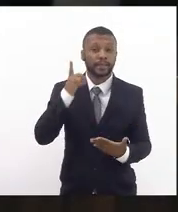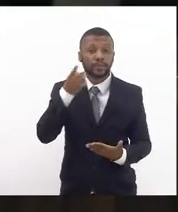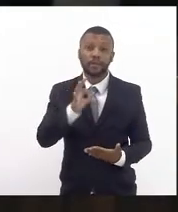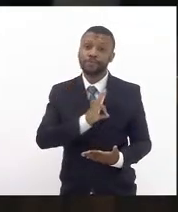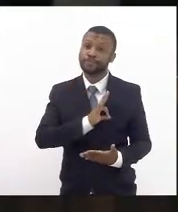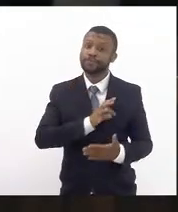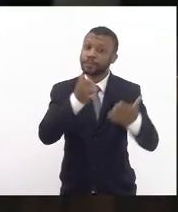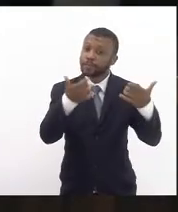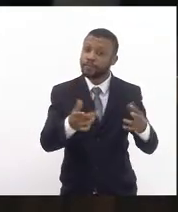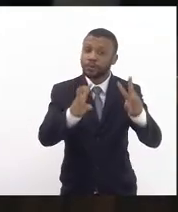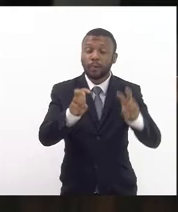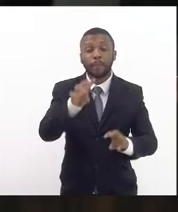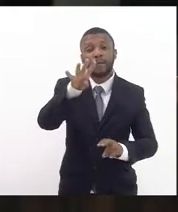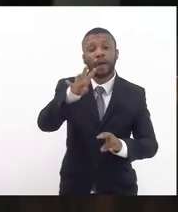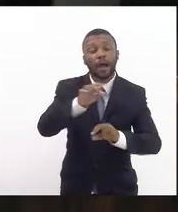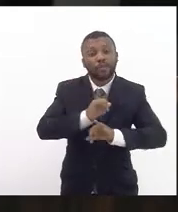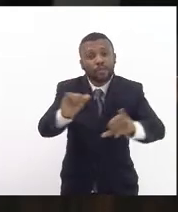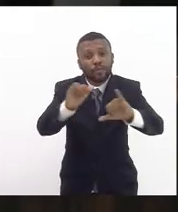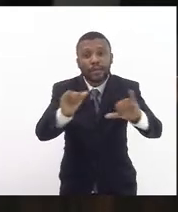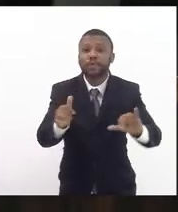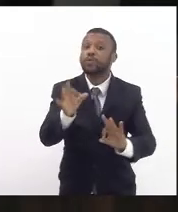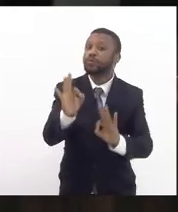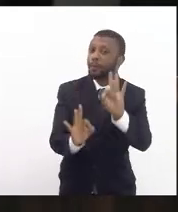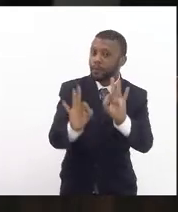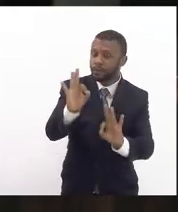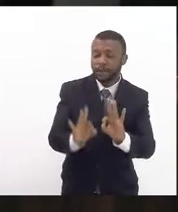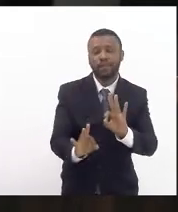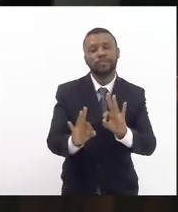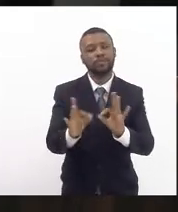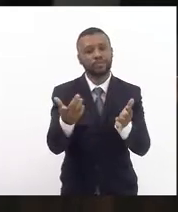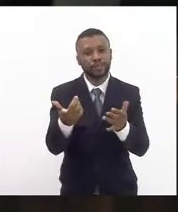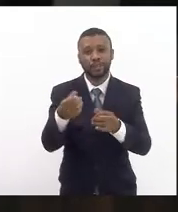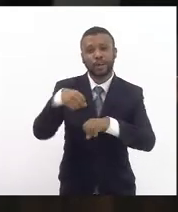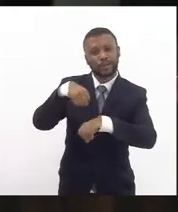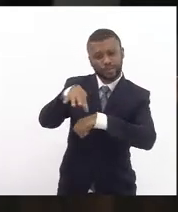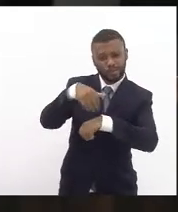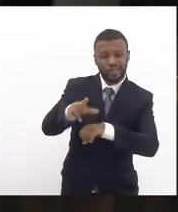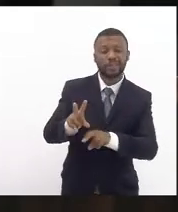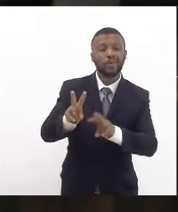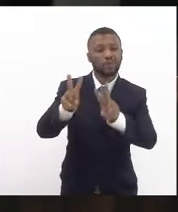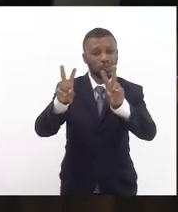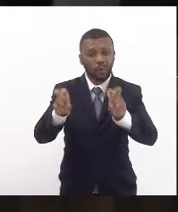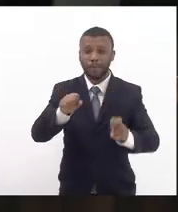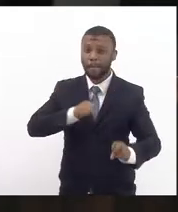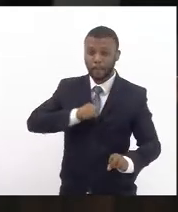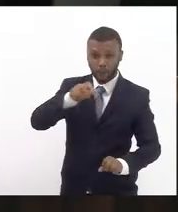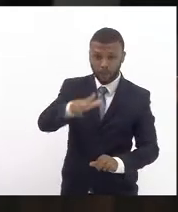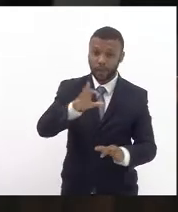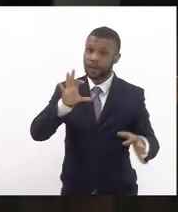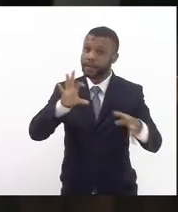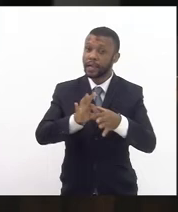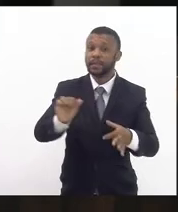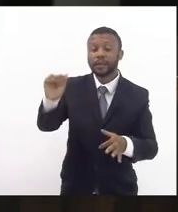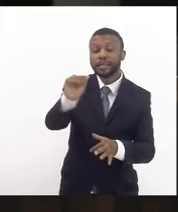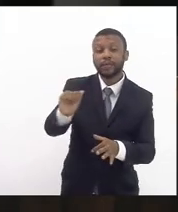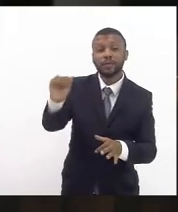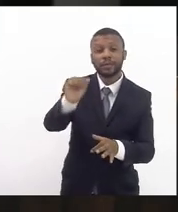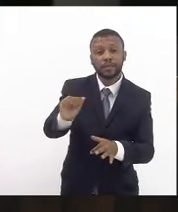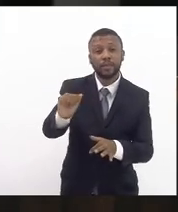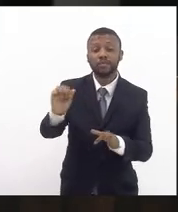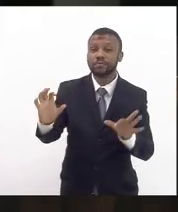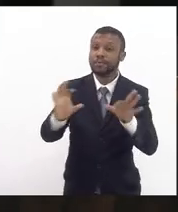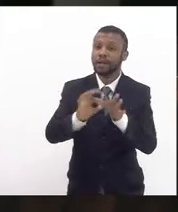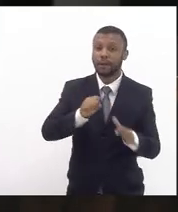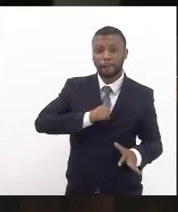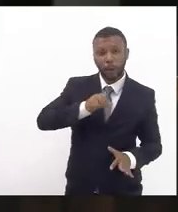do programa Portugal no Coração, de autoria da República Portuguesa nas associações portuguesas do Estado do Rio de Janeiro. Em